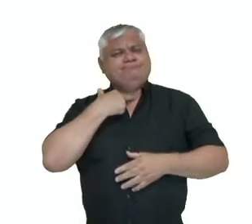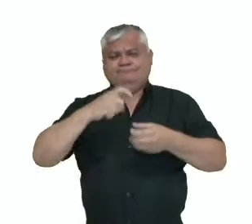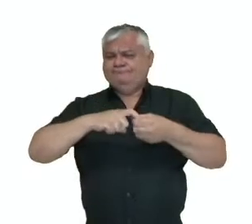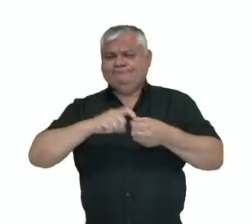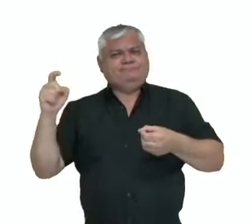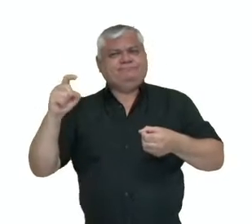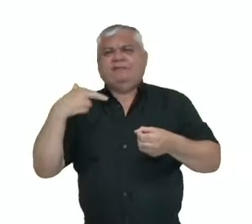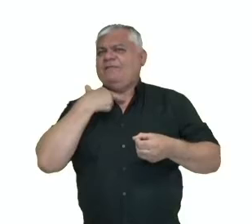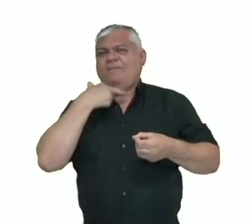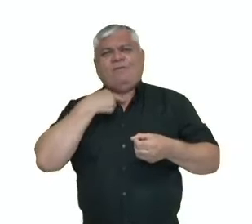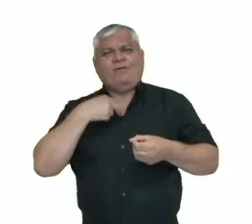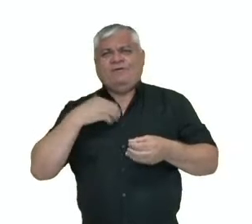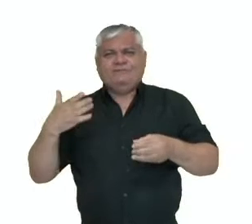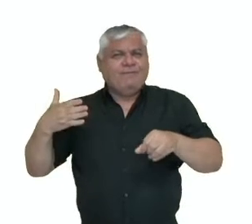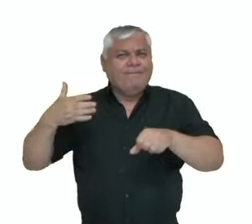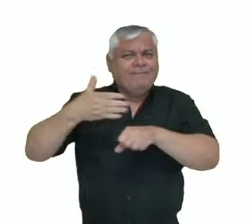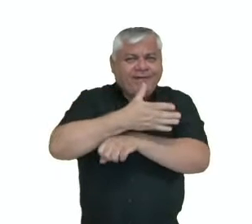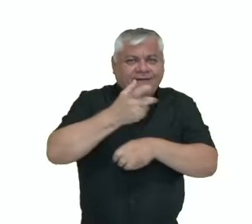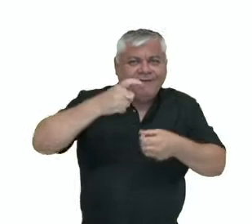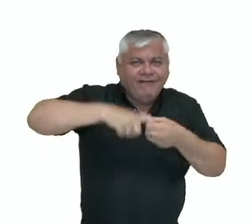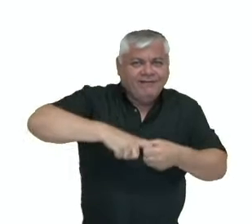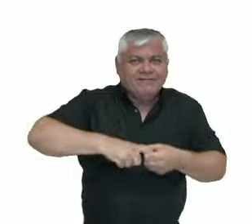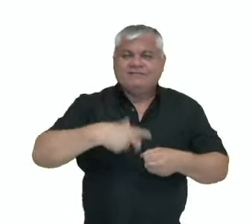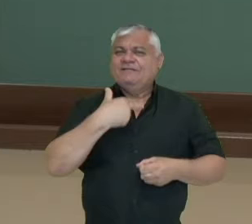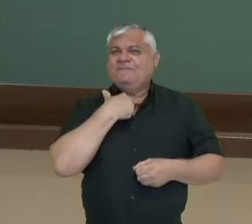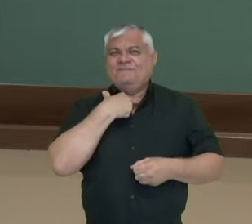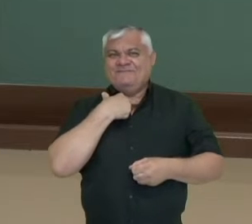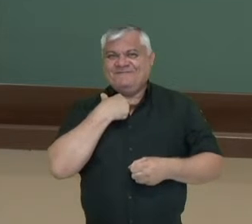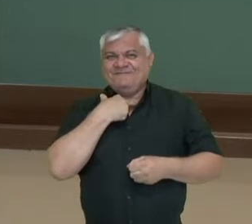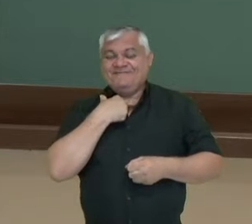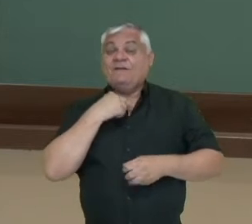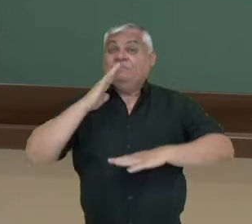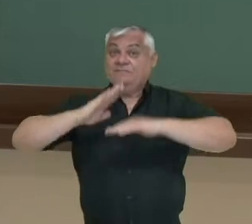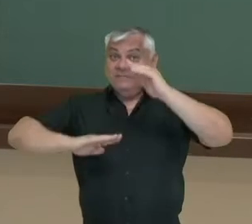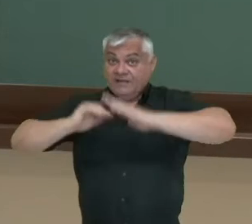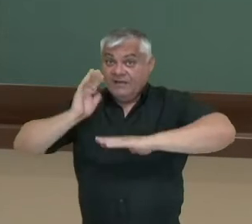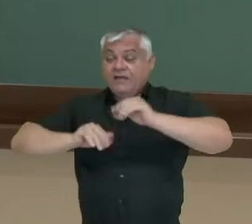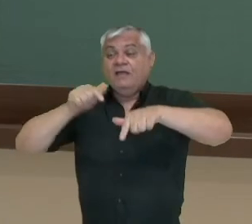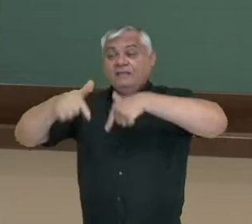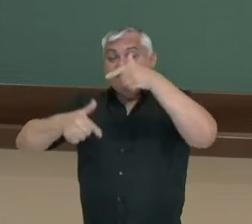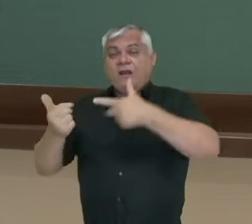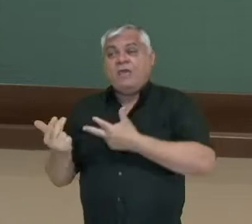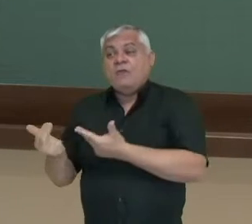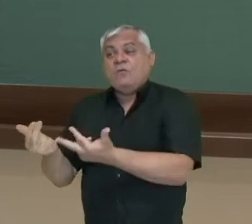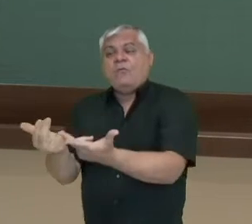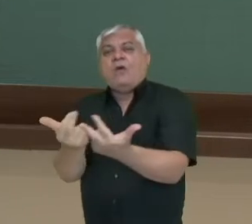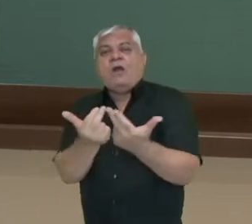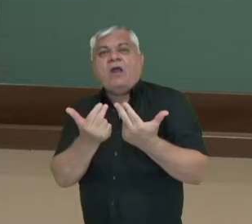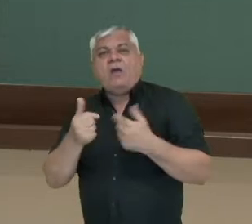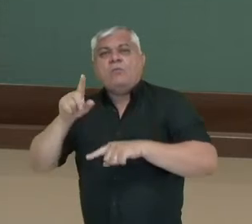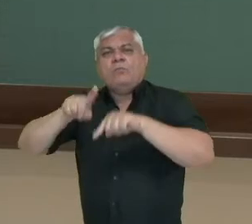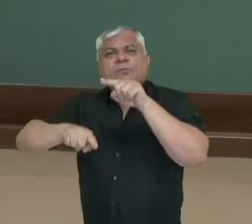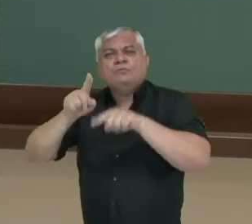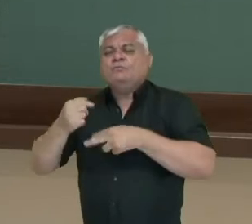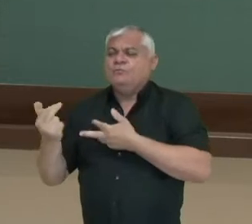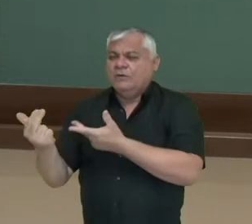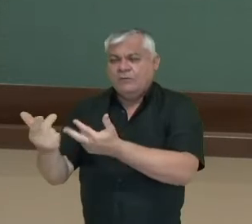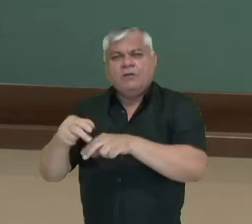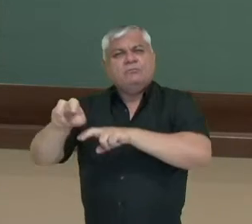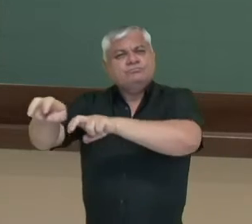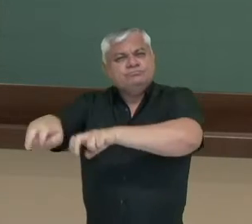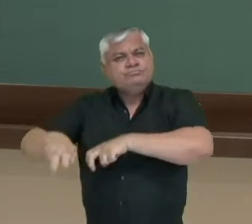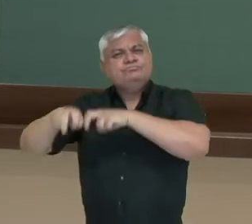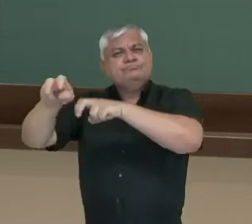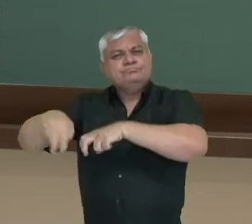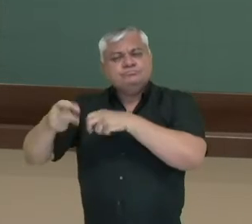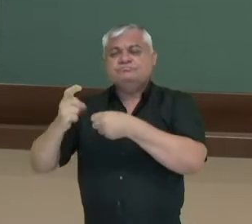poderá fazer parte dessa cooperativa, né? Que para ser parte de uma cooperativa agrícola, ele tem que ser agricultor. Então, por